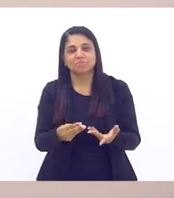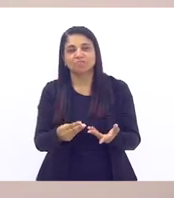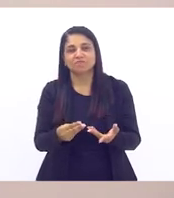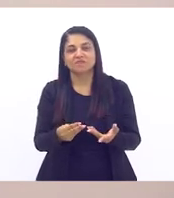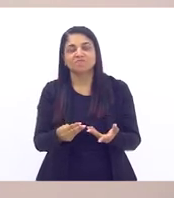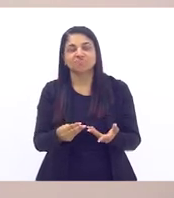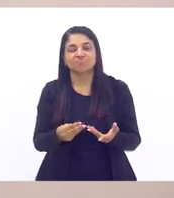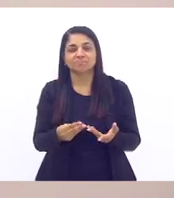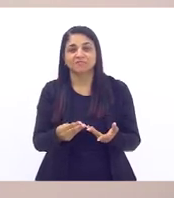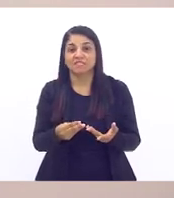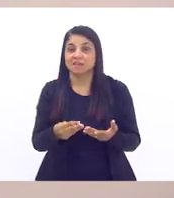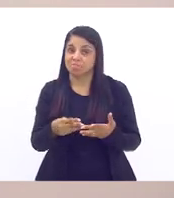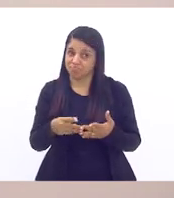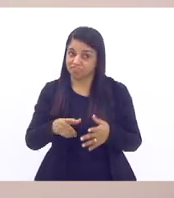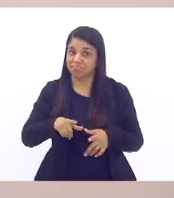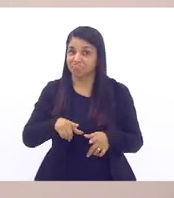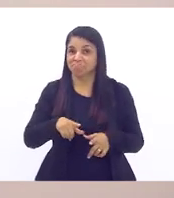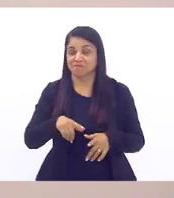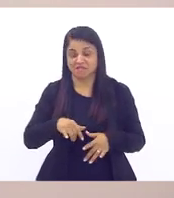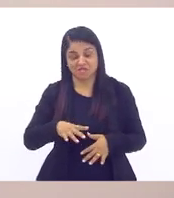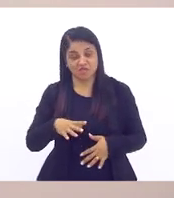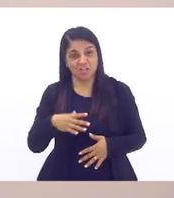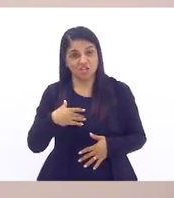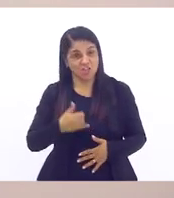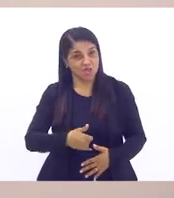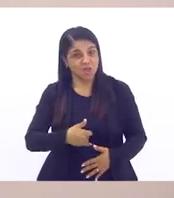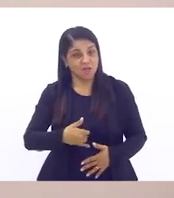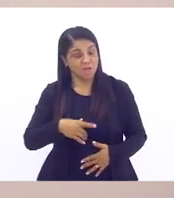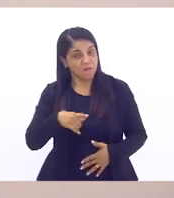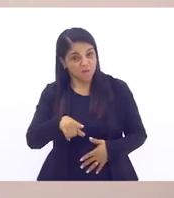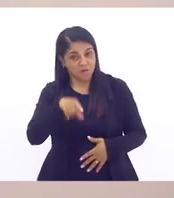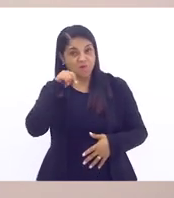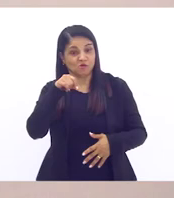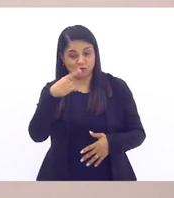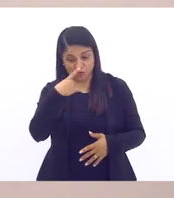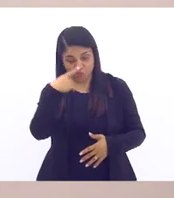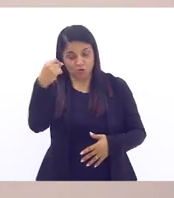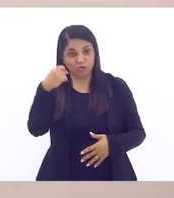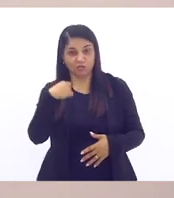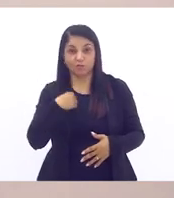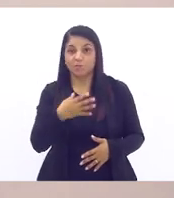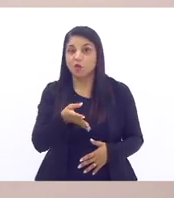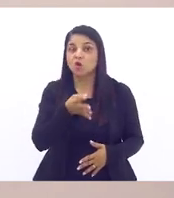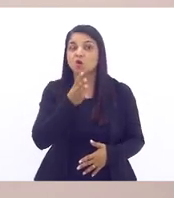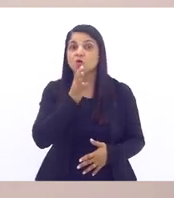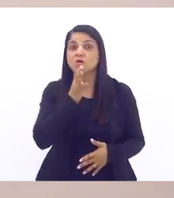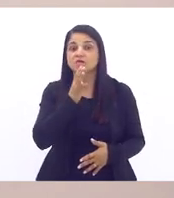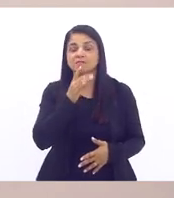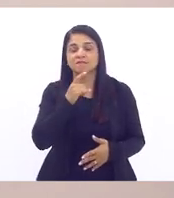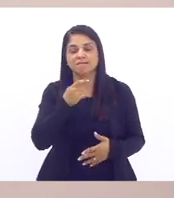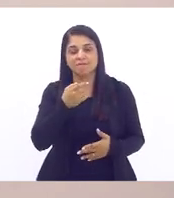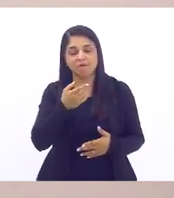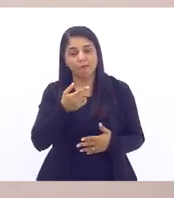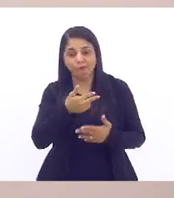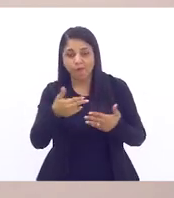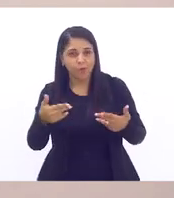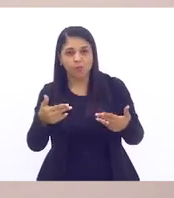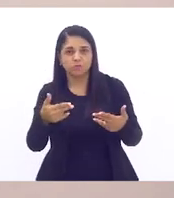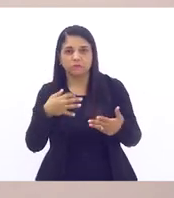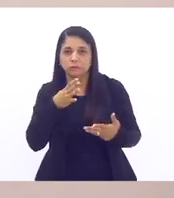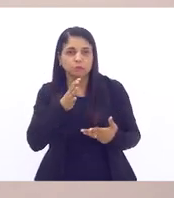privilegiados quando decidimos querer conhecer algo que não conhecemos e